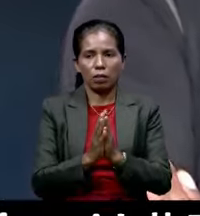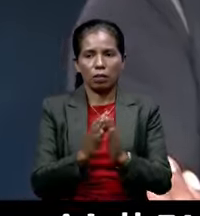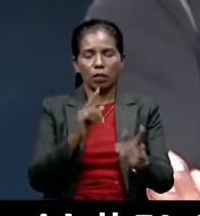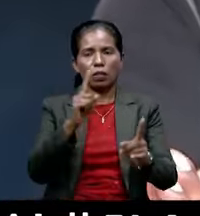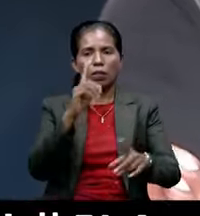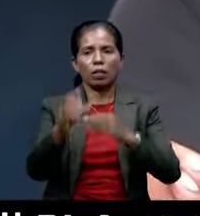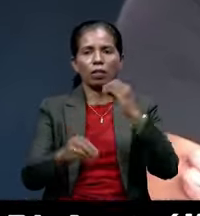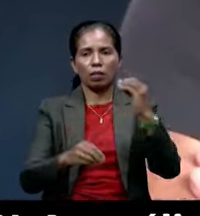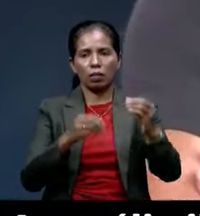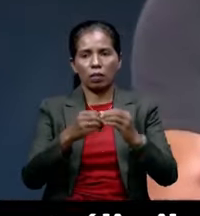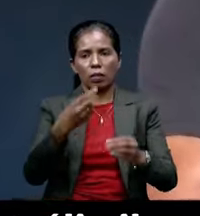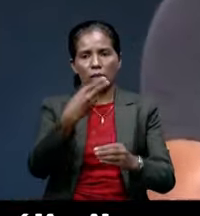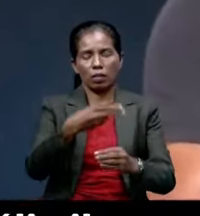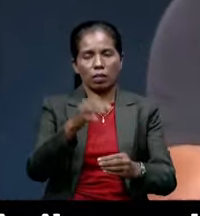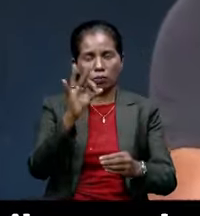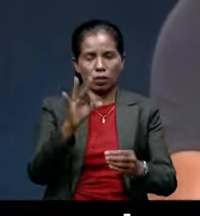konaba haris fatin.